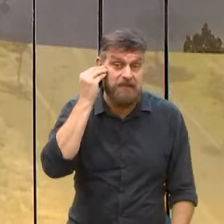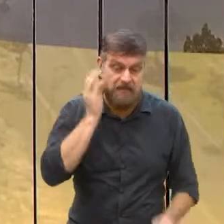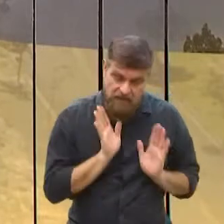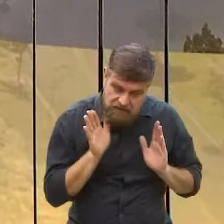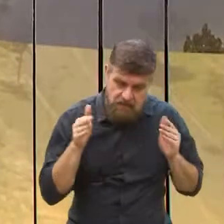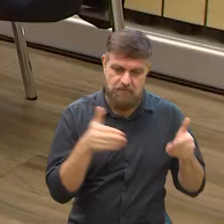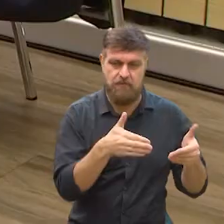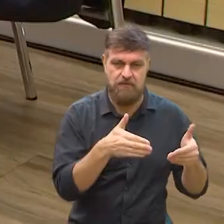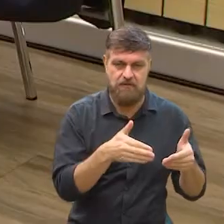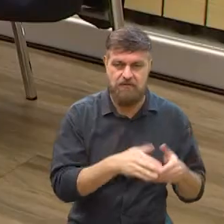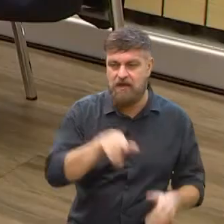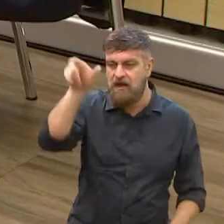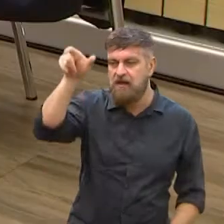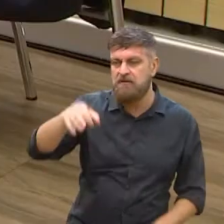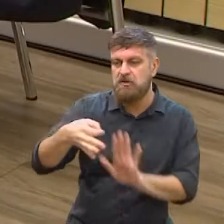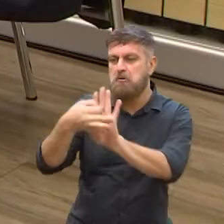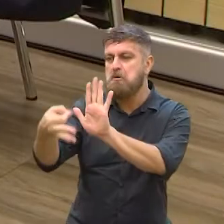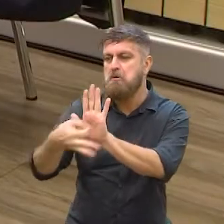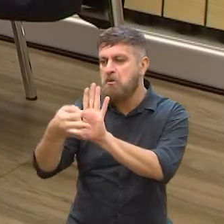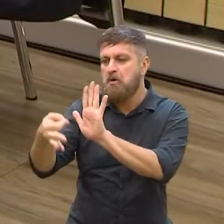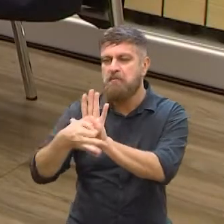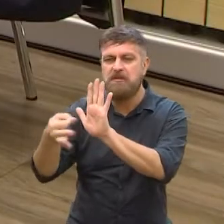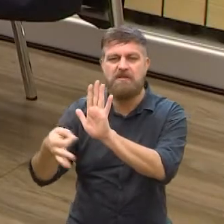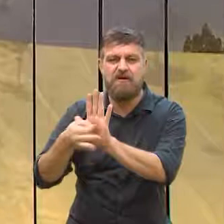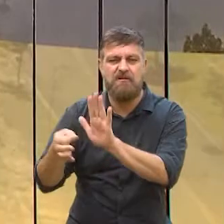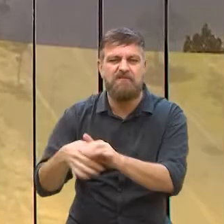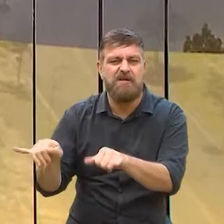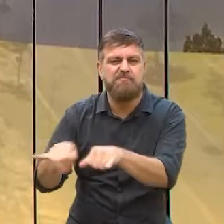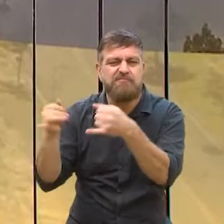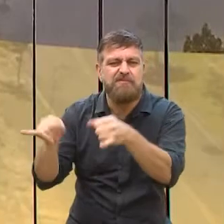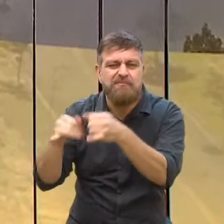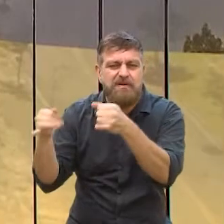vai ser apenas resultados, que fazem parte dos estudos,